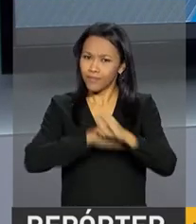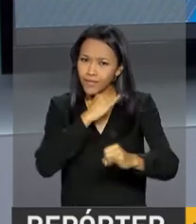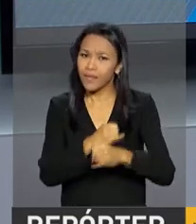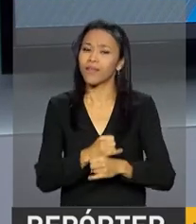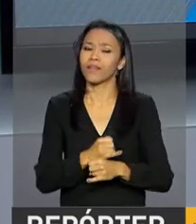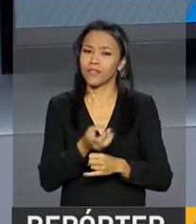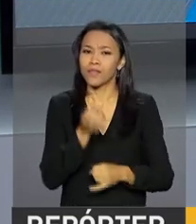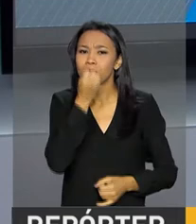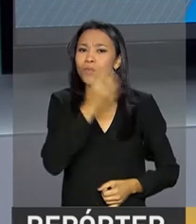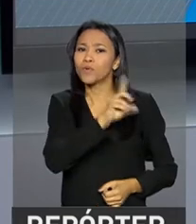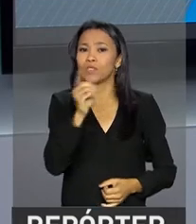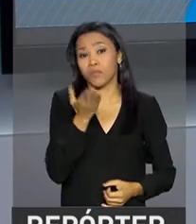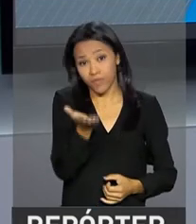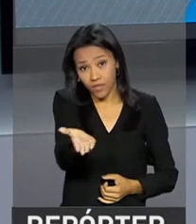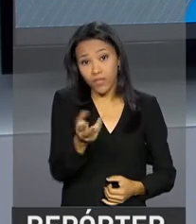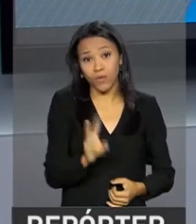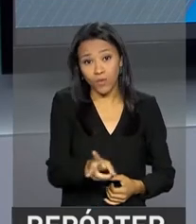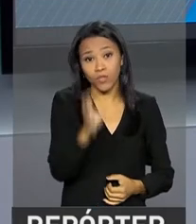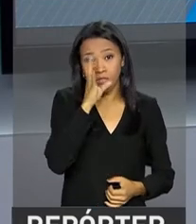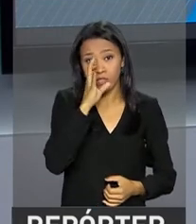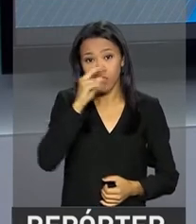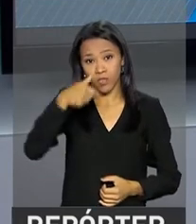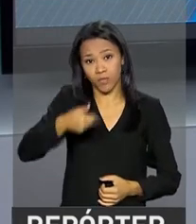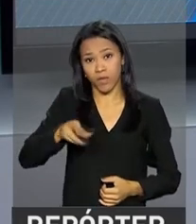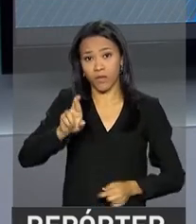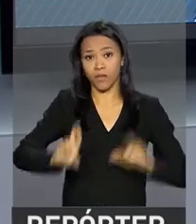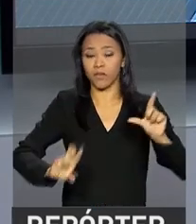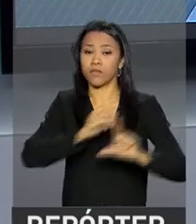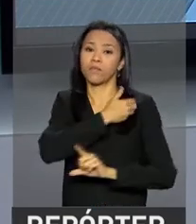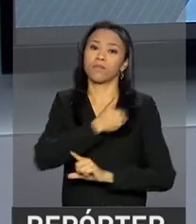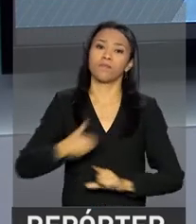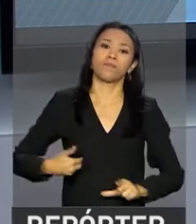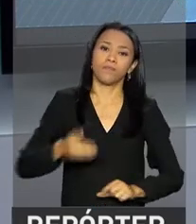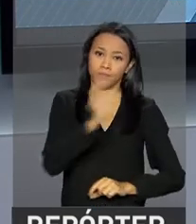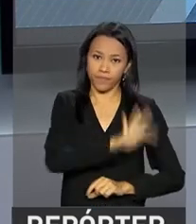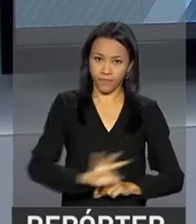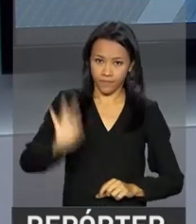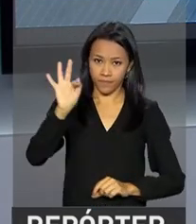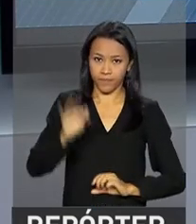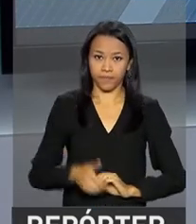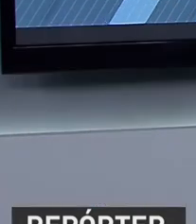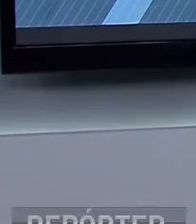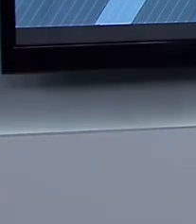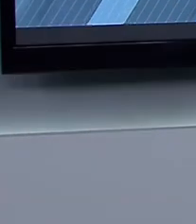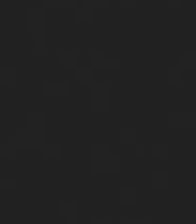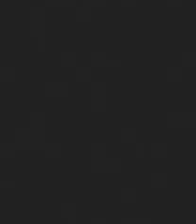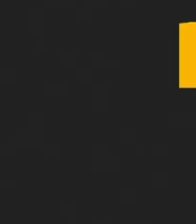um bom dia para você e continue com a gente na nbr a tv do governo federal